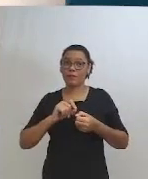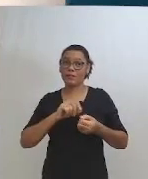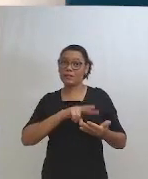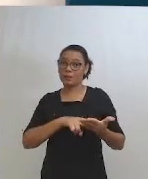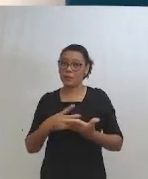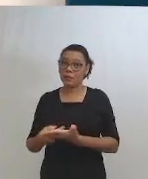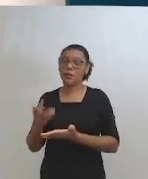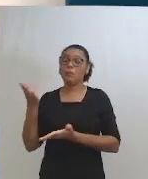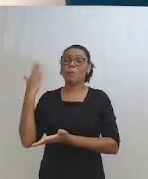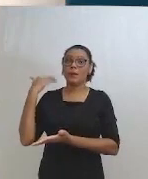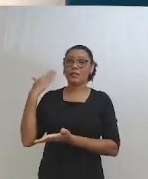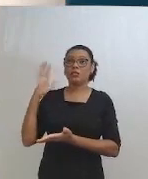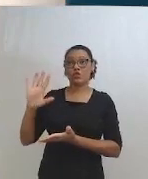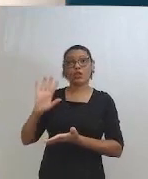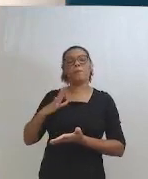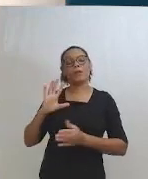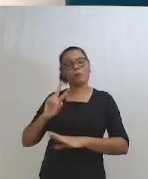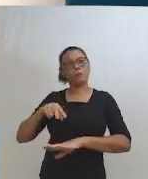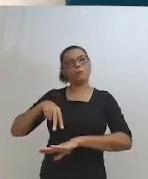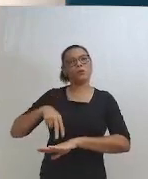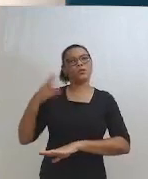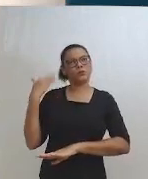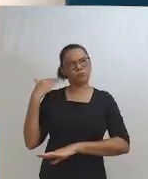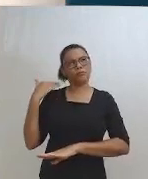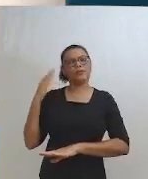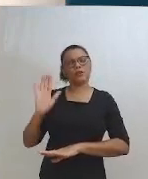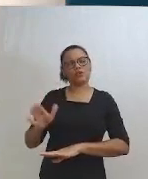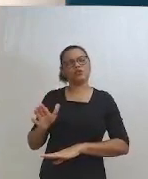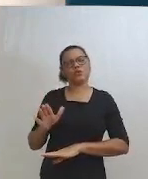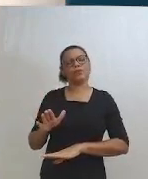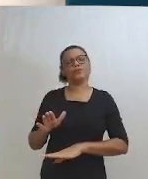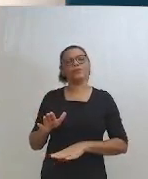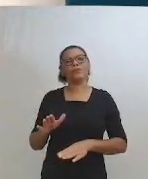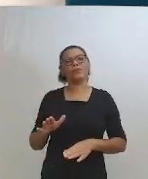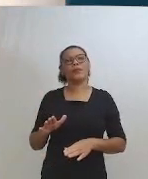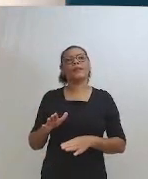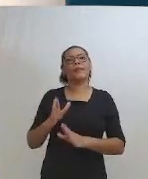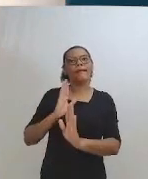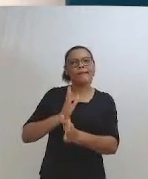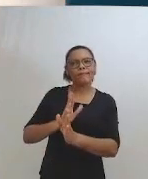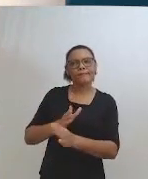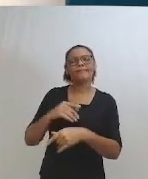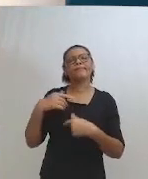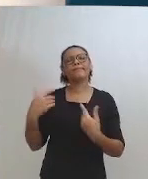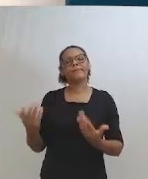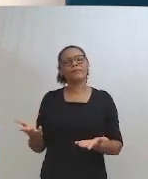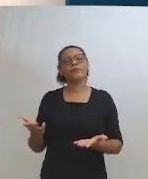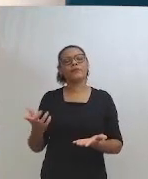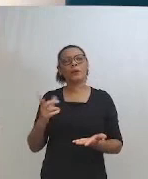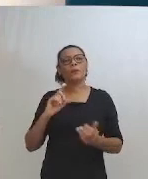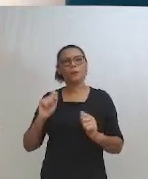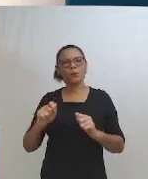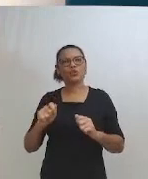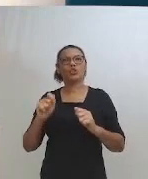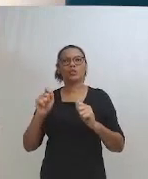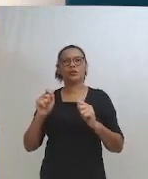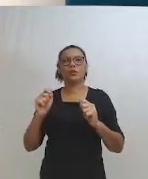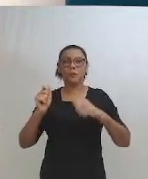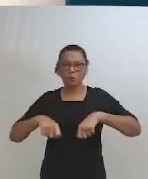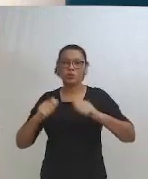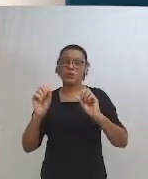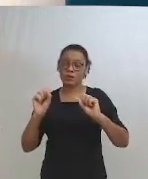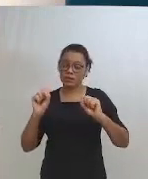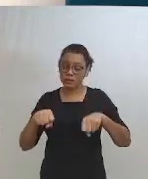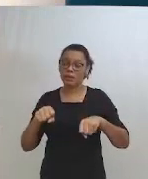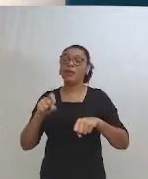minha posição anterior, na linha de que podia sim haver a requisição, claro que mantido o sigilo,